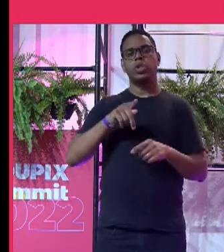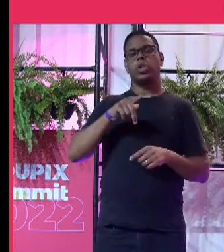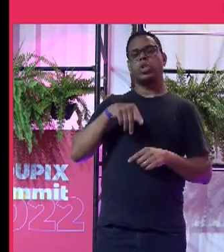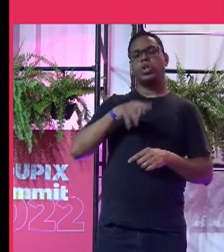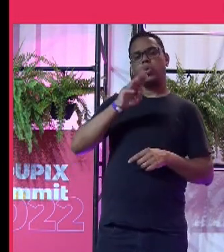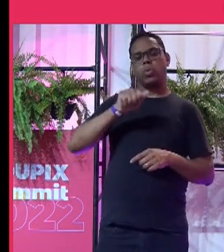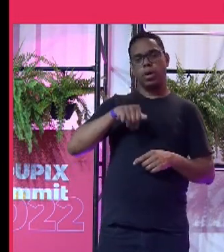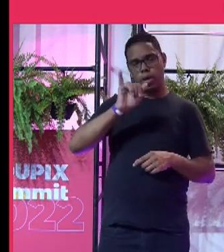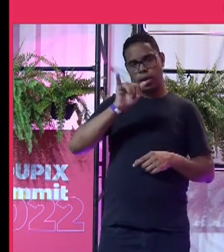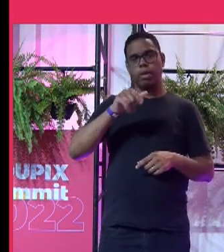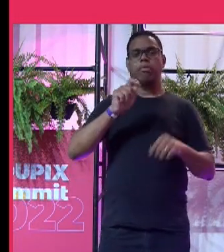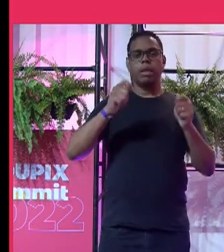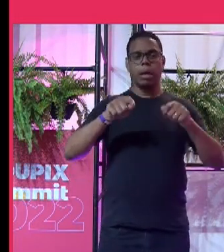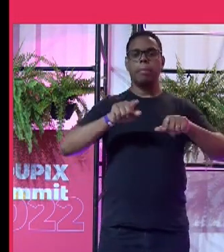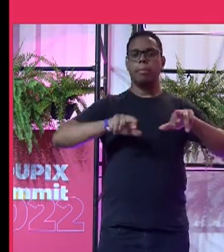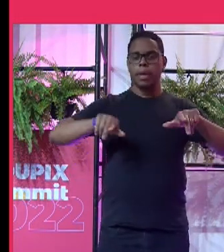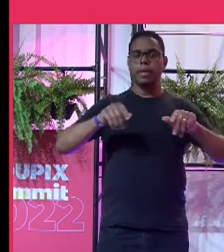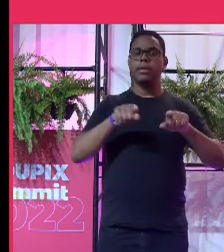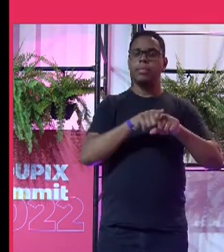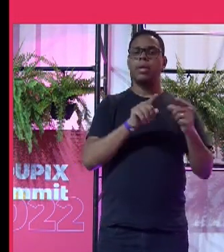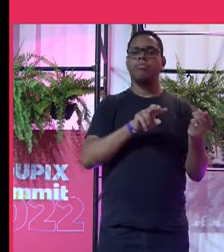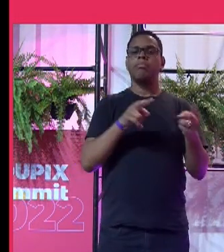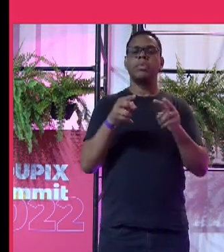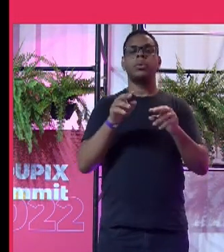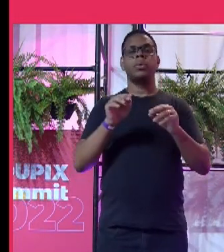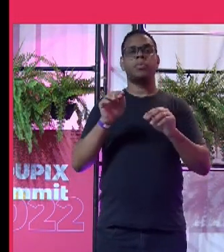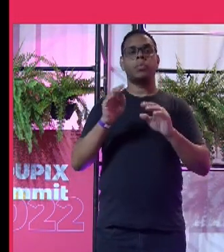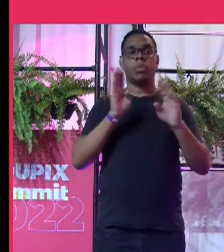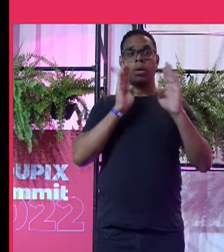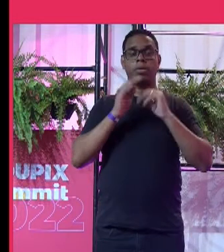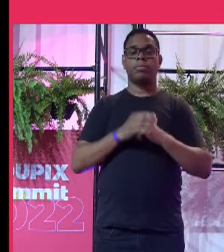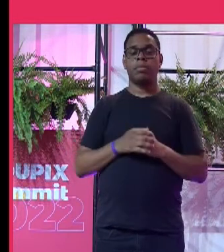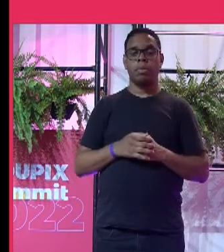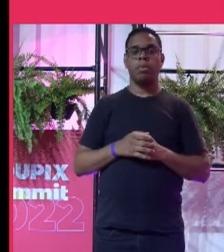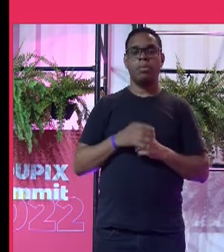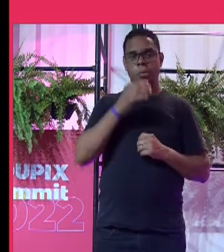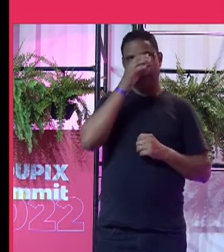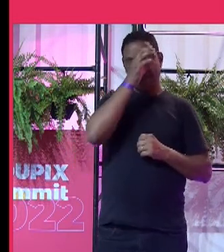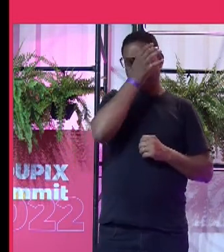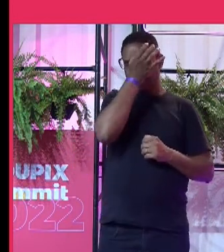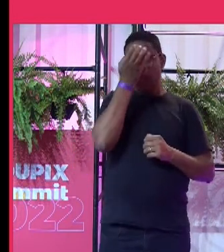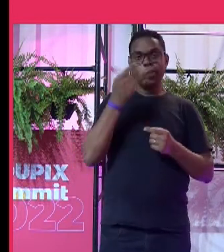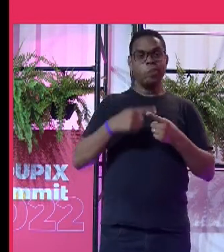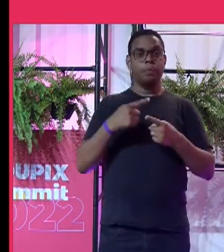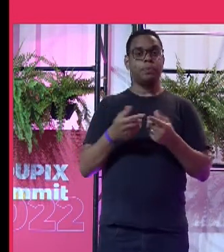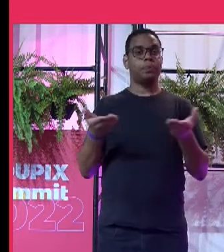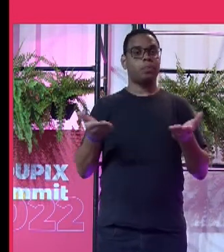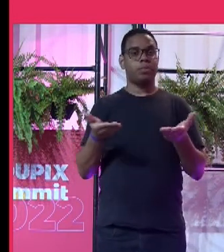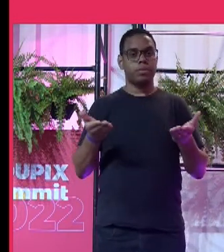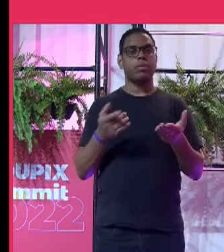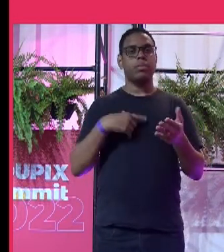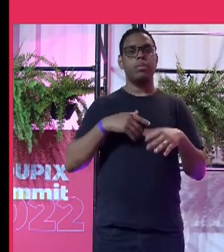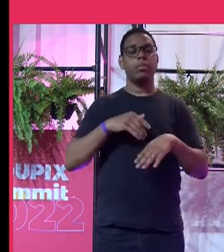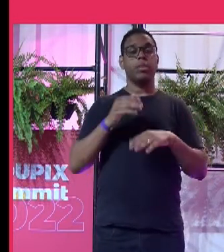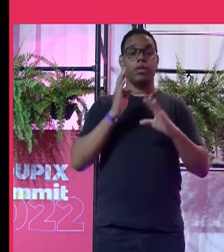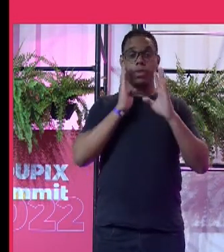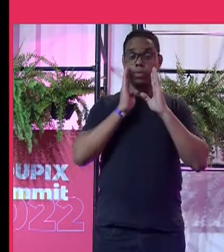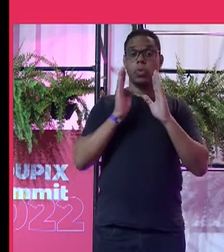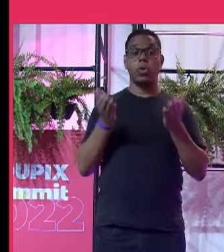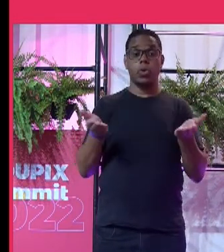de compilação, trazendo para o Facebook. E quando eu falo Facebook, é única e exclusivamente porque hoje é a rede social